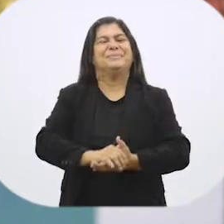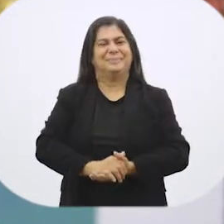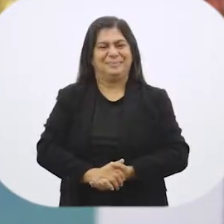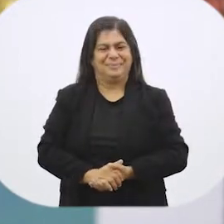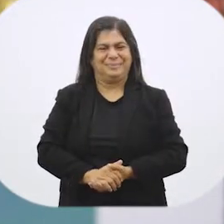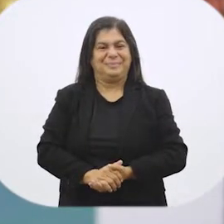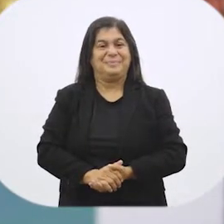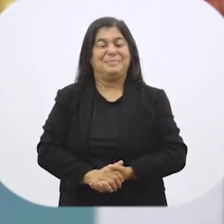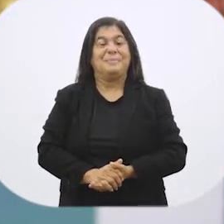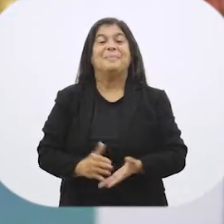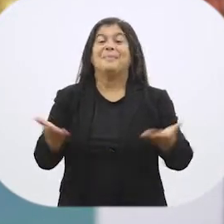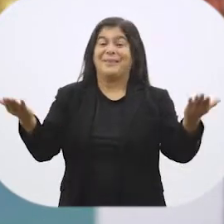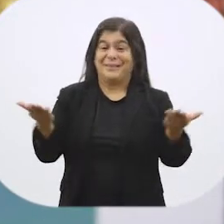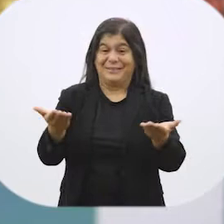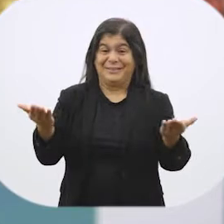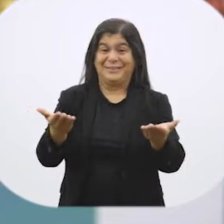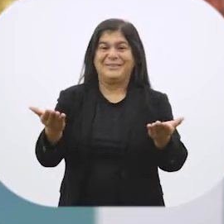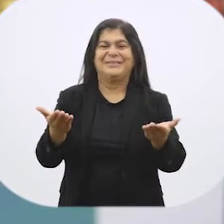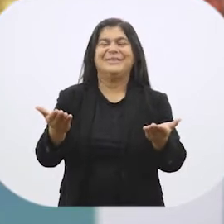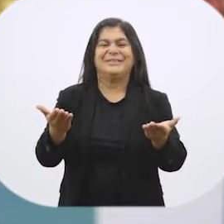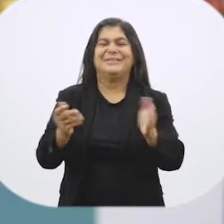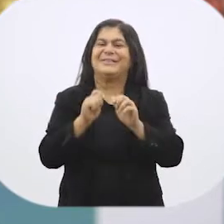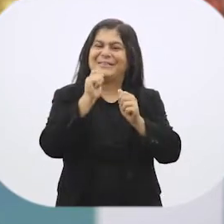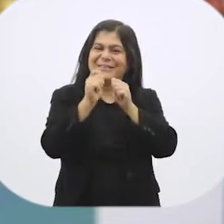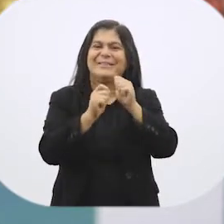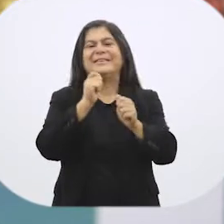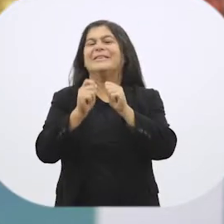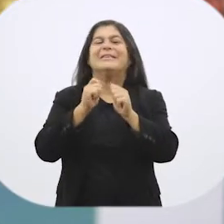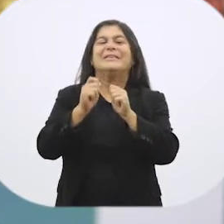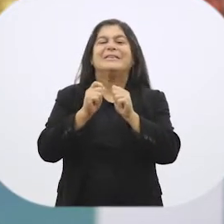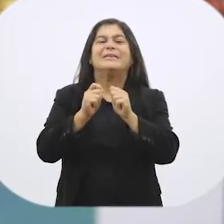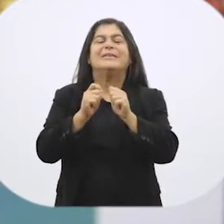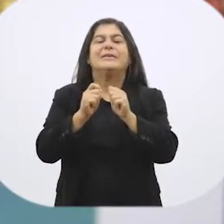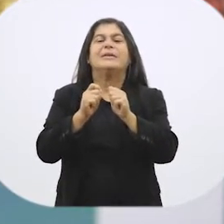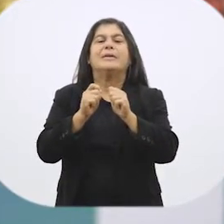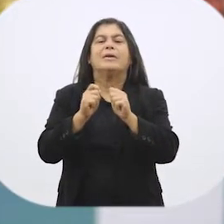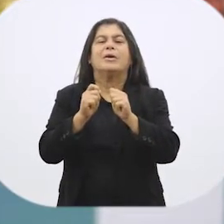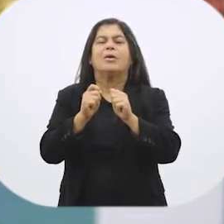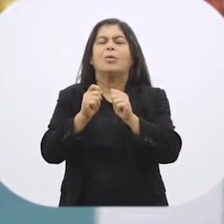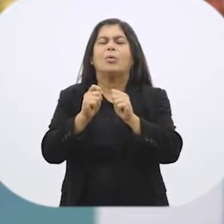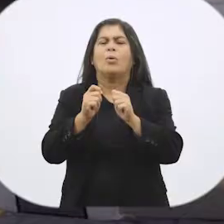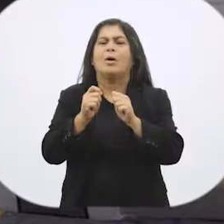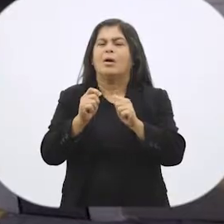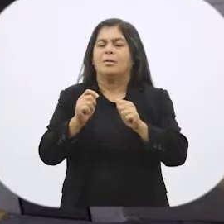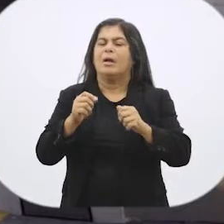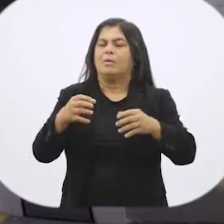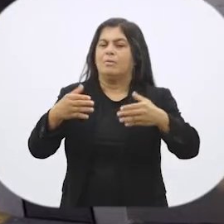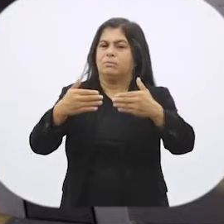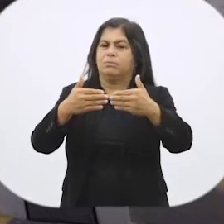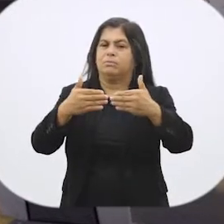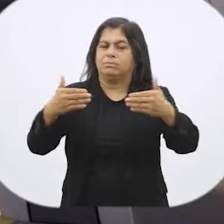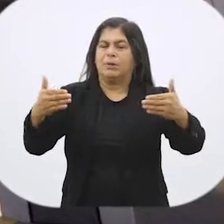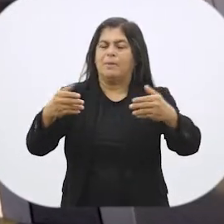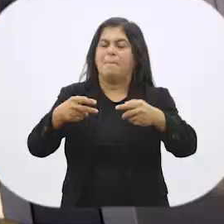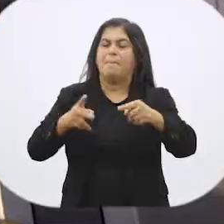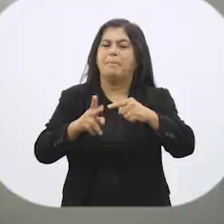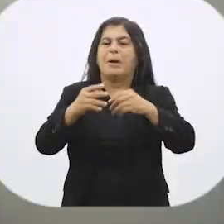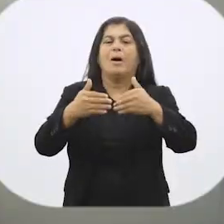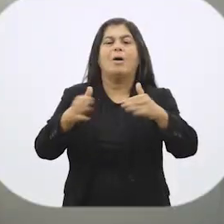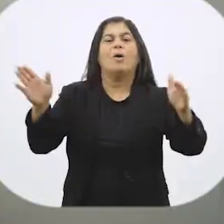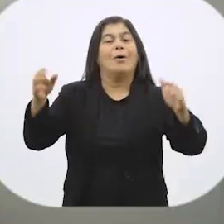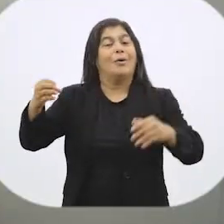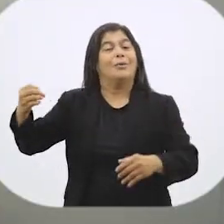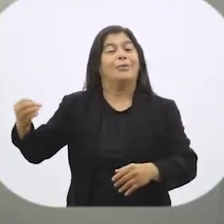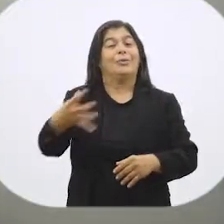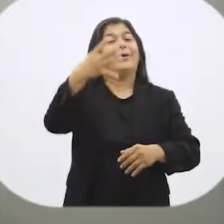Paraíba. No programa de hoje, você vai ver uma reportagem sobre a instalação da nova sede da Promotoria de Justiça de